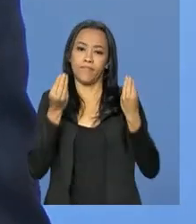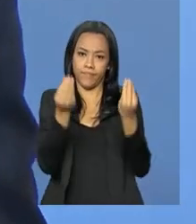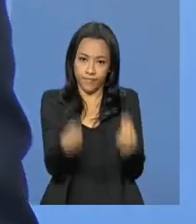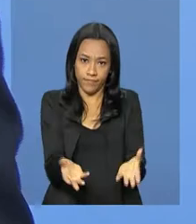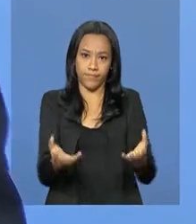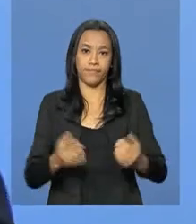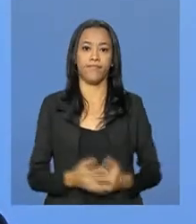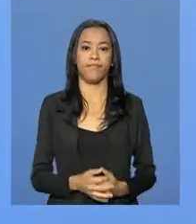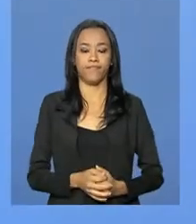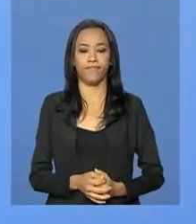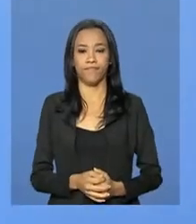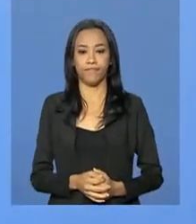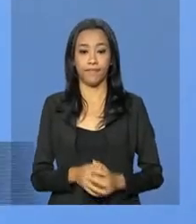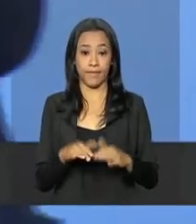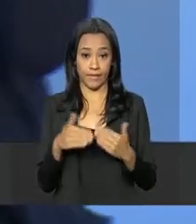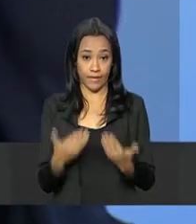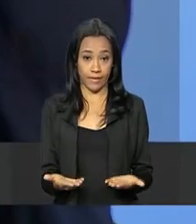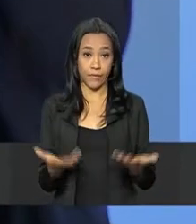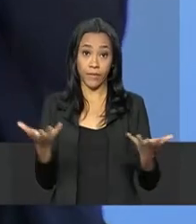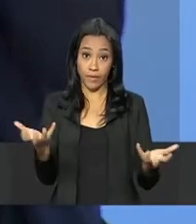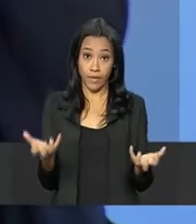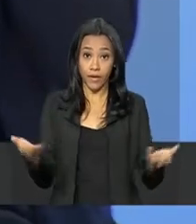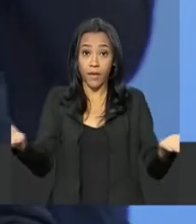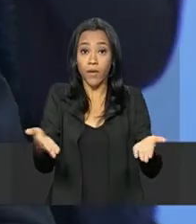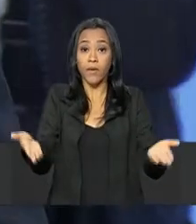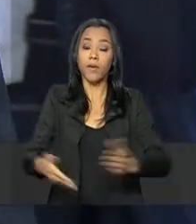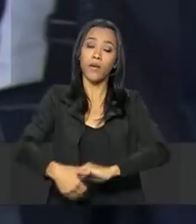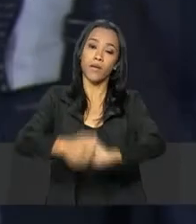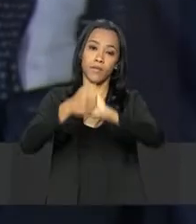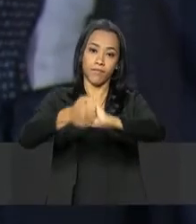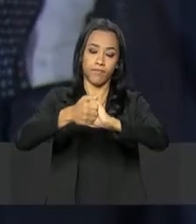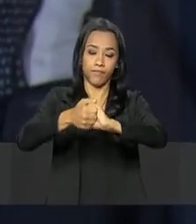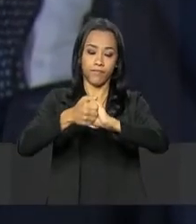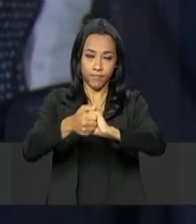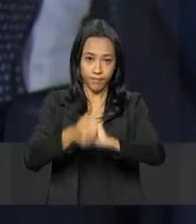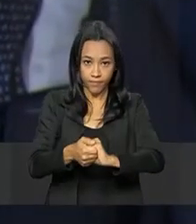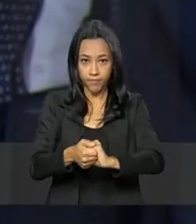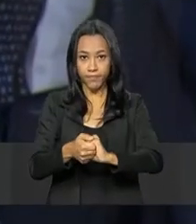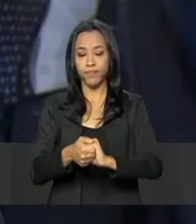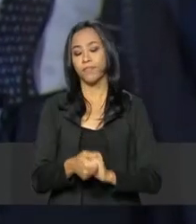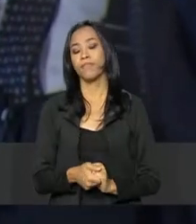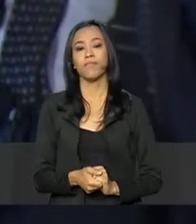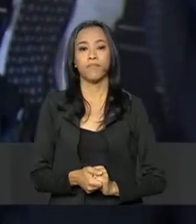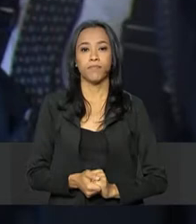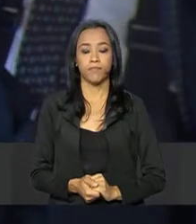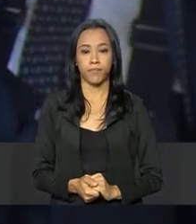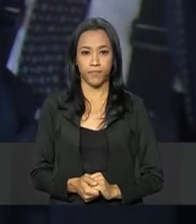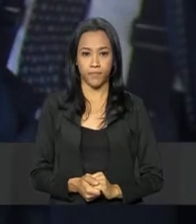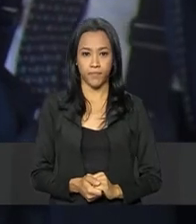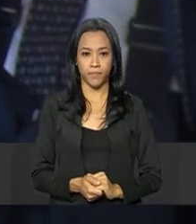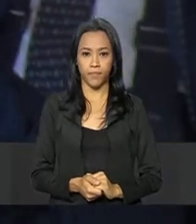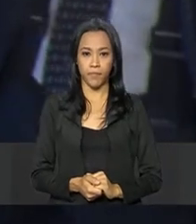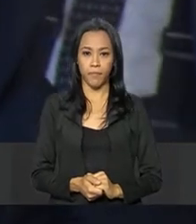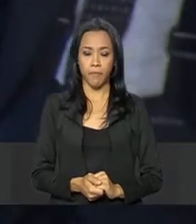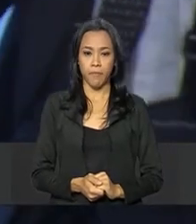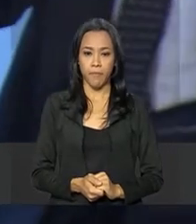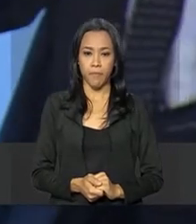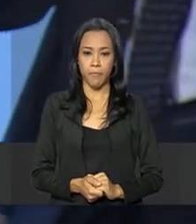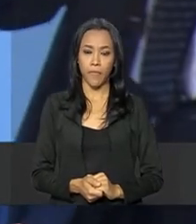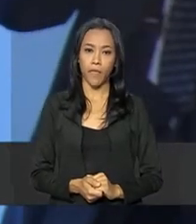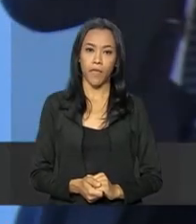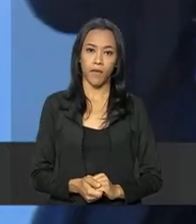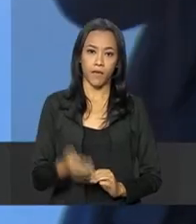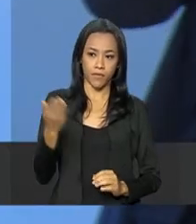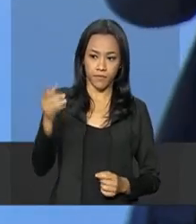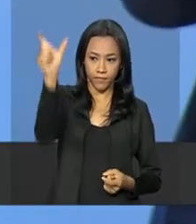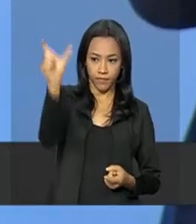eu quero então complementar quero cumprimentar o marcos